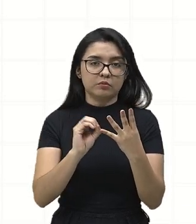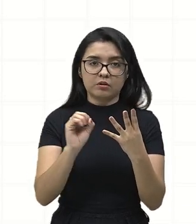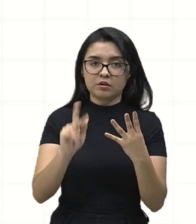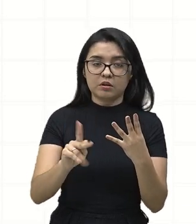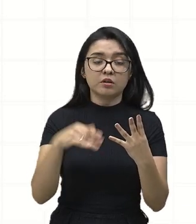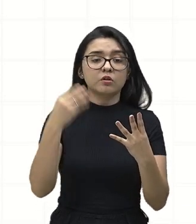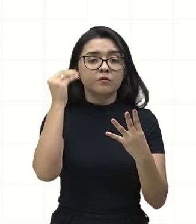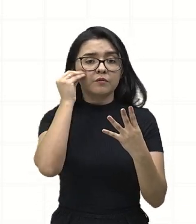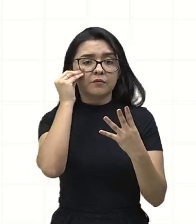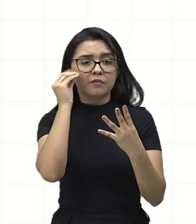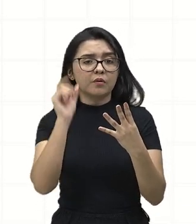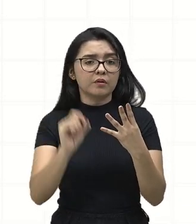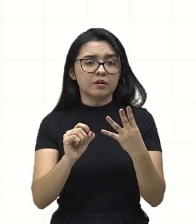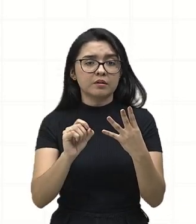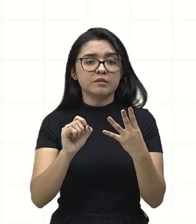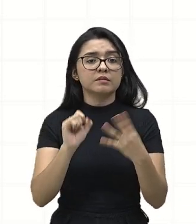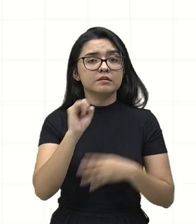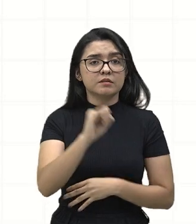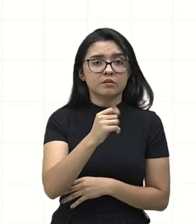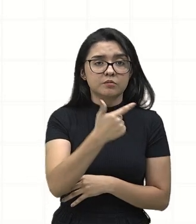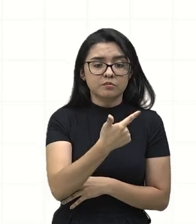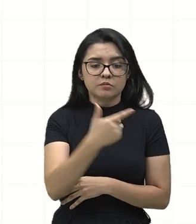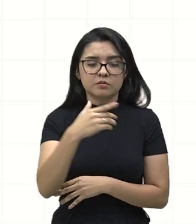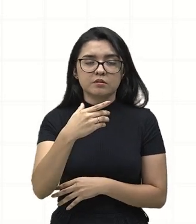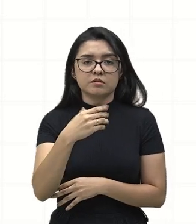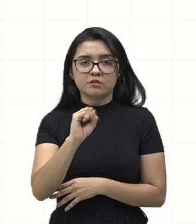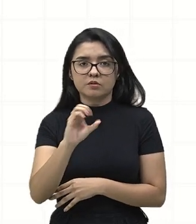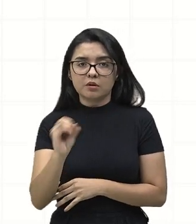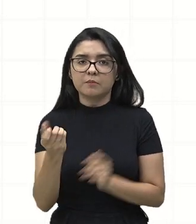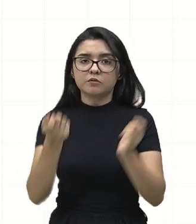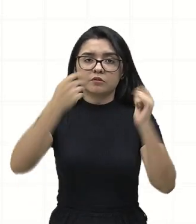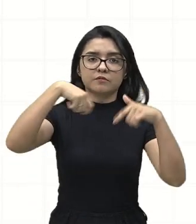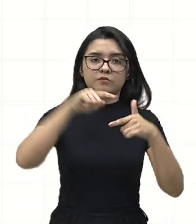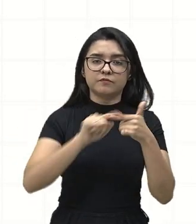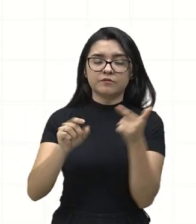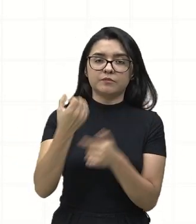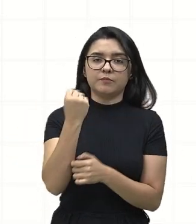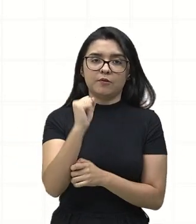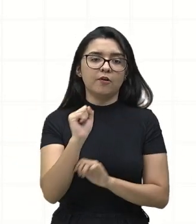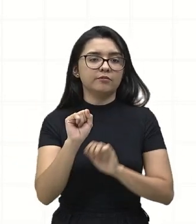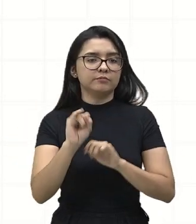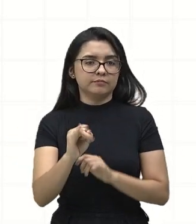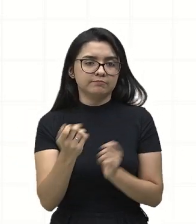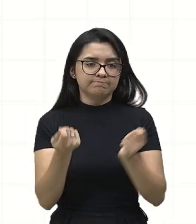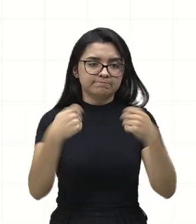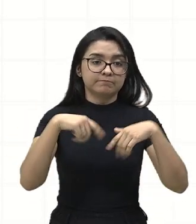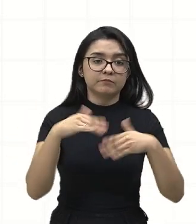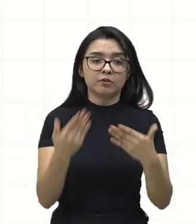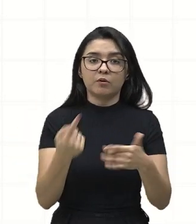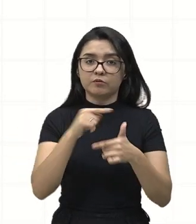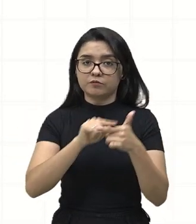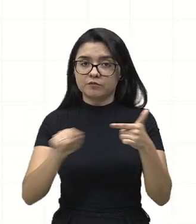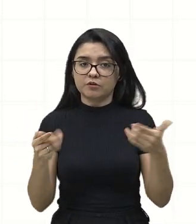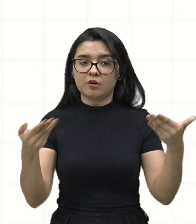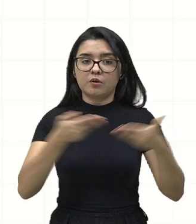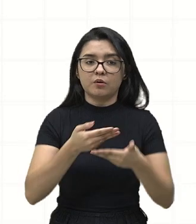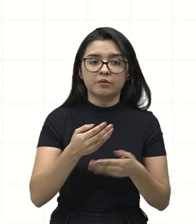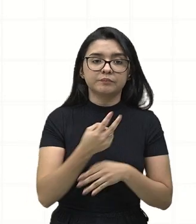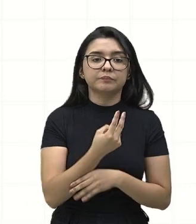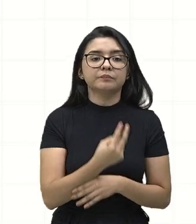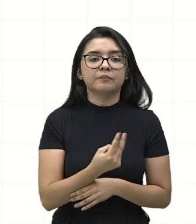gente verifica se o 280 é divisível por 8. Então vamos dividir aqui.